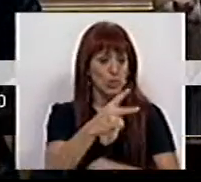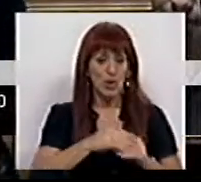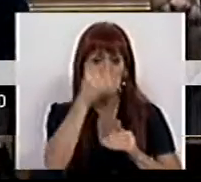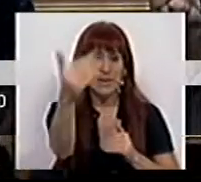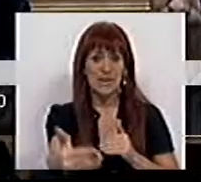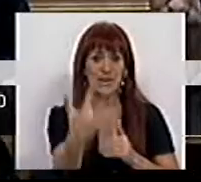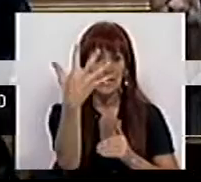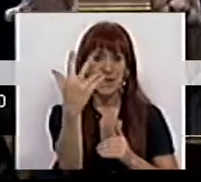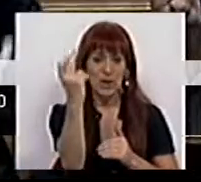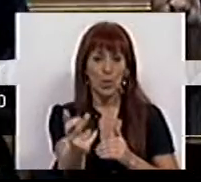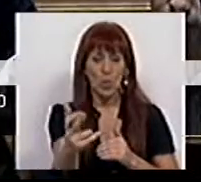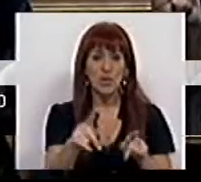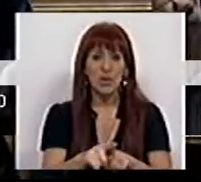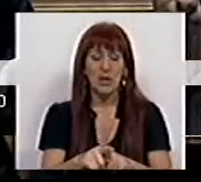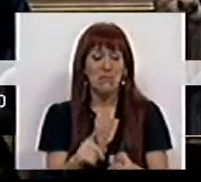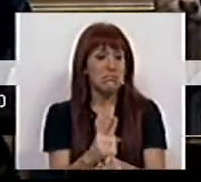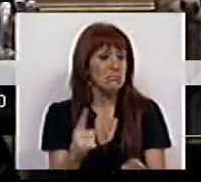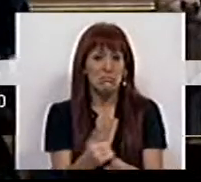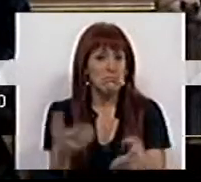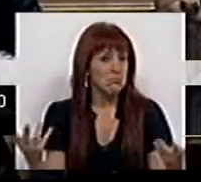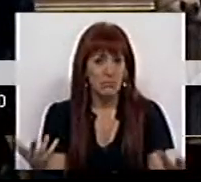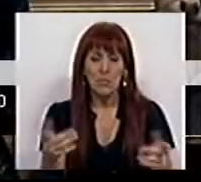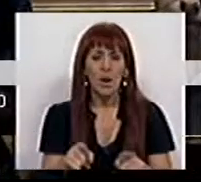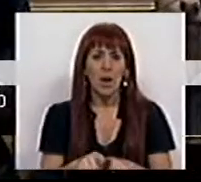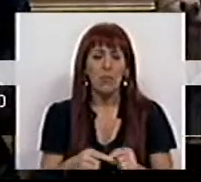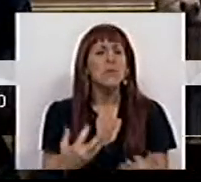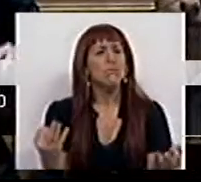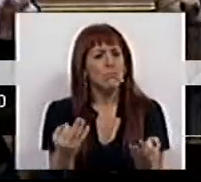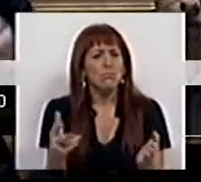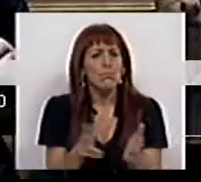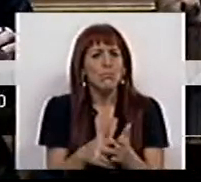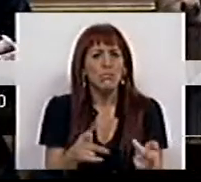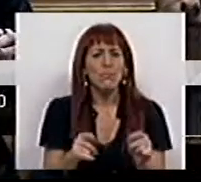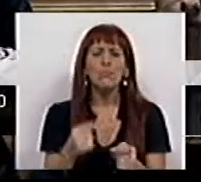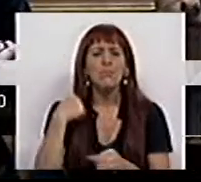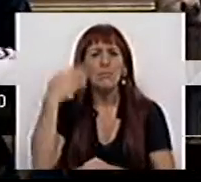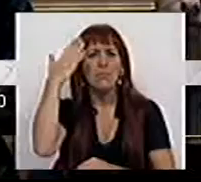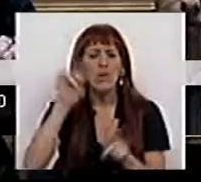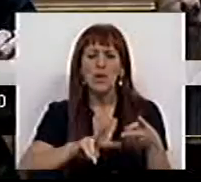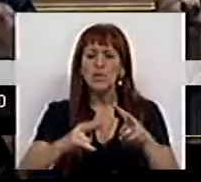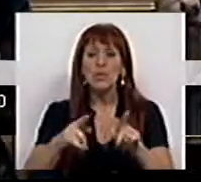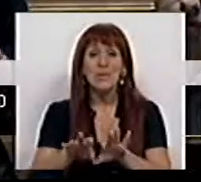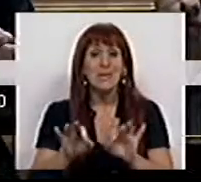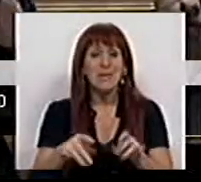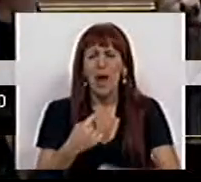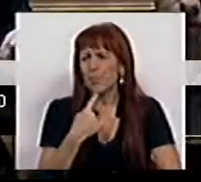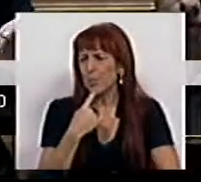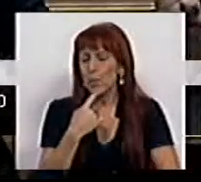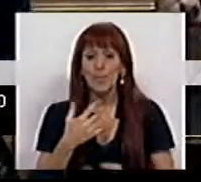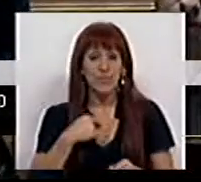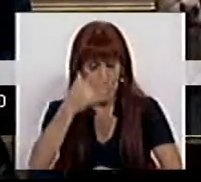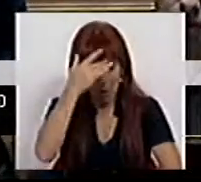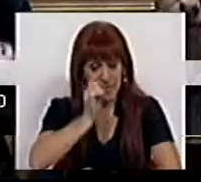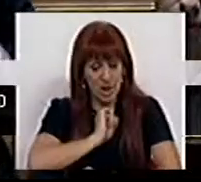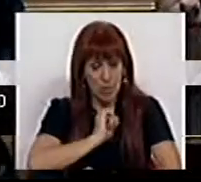5 anos, sem justificação, seja reconhecido, e considerada esta alteração como excessiva. No